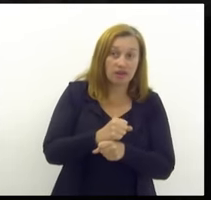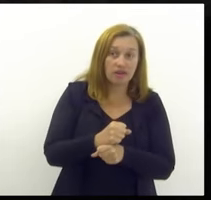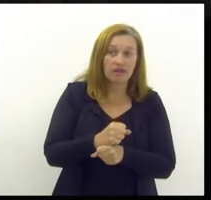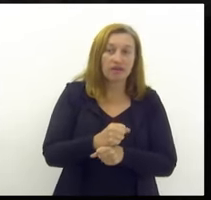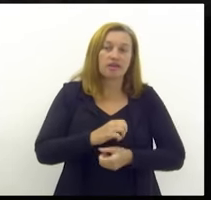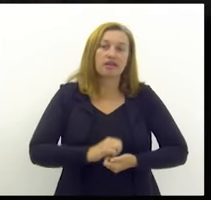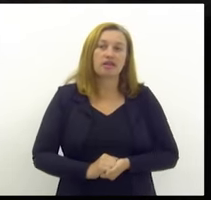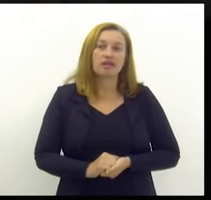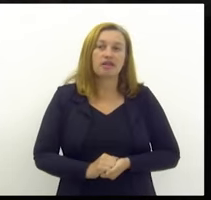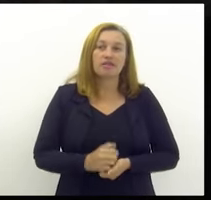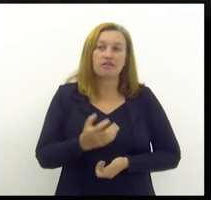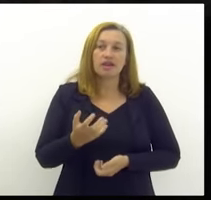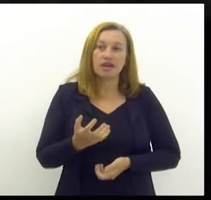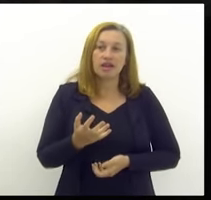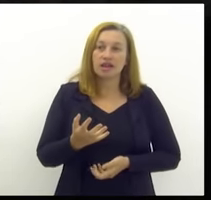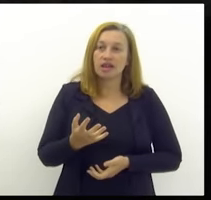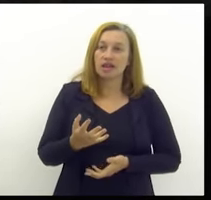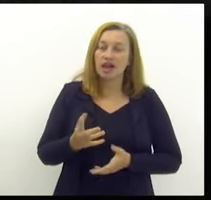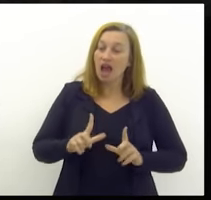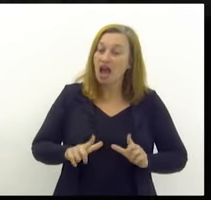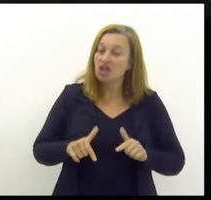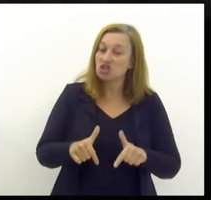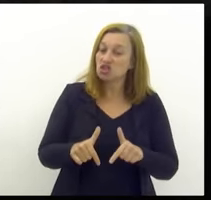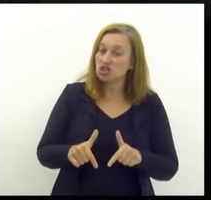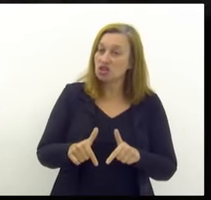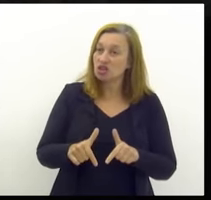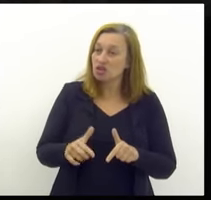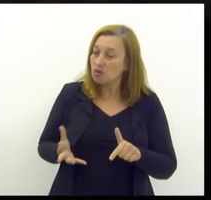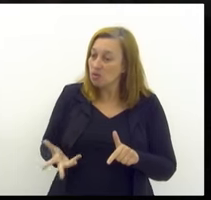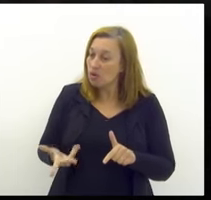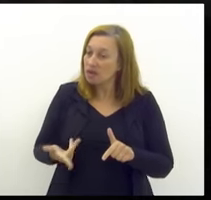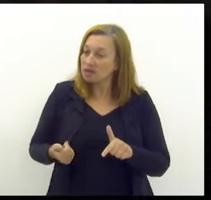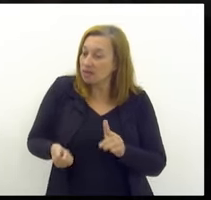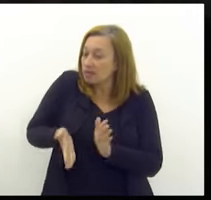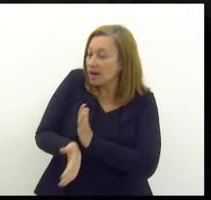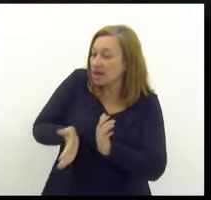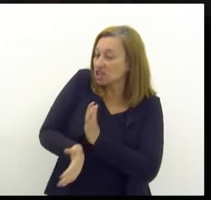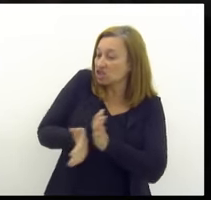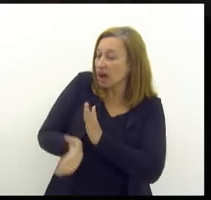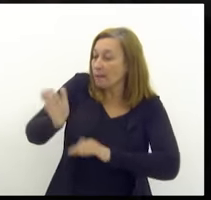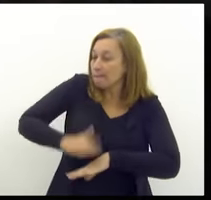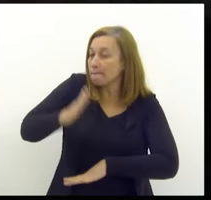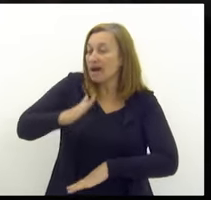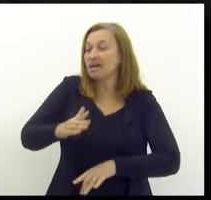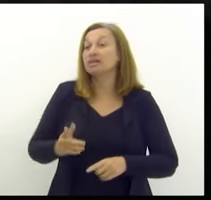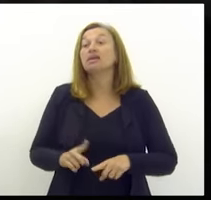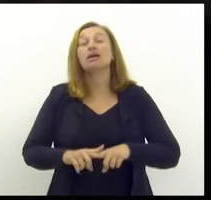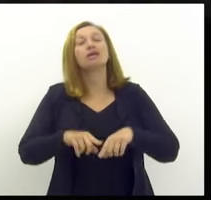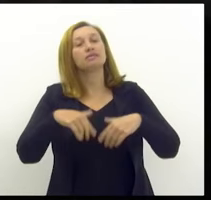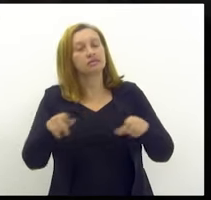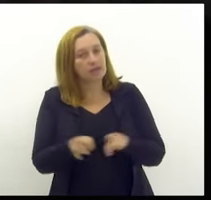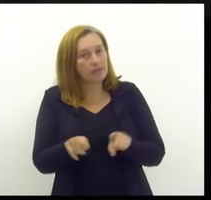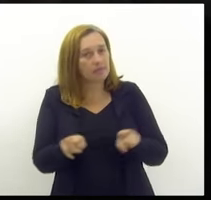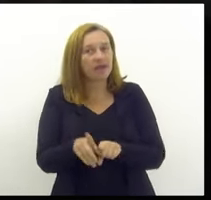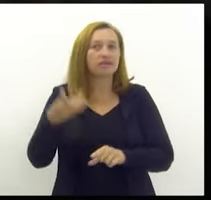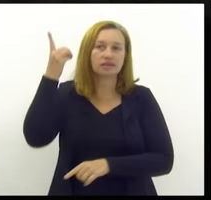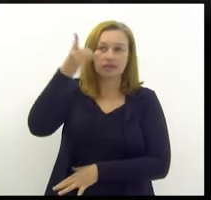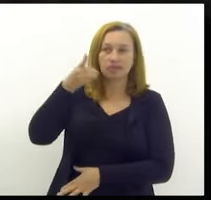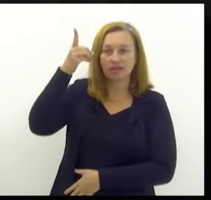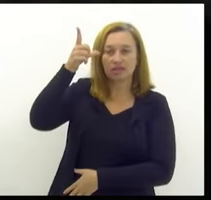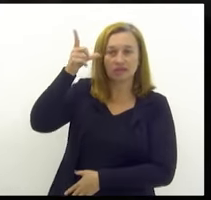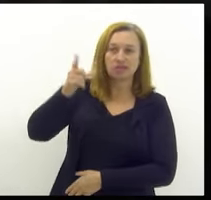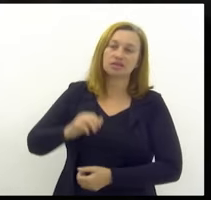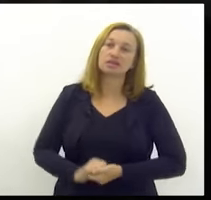ser mais eficientes para gastarem mais para não sobrar saldo também isso deputada Lucinha é